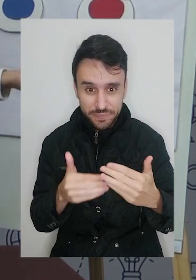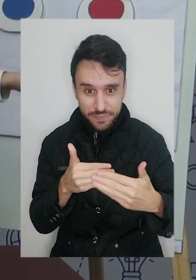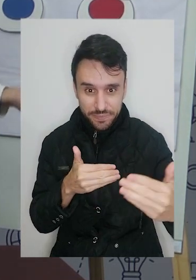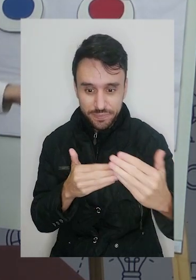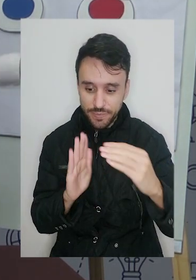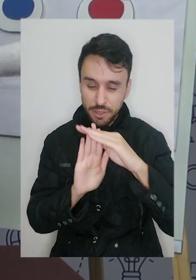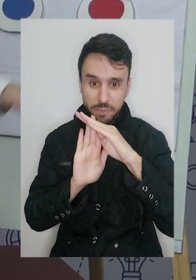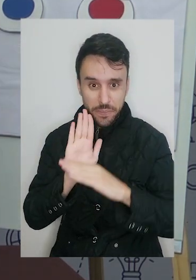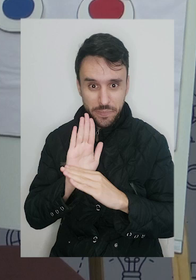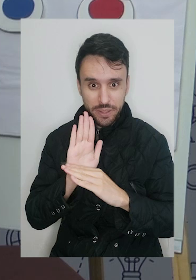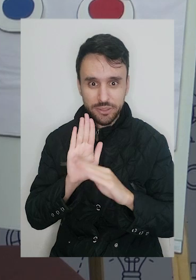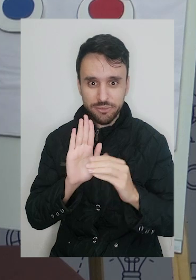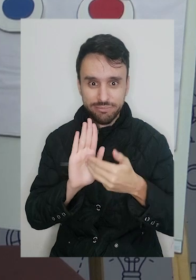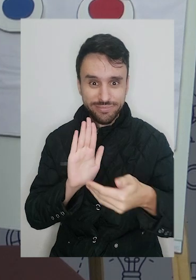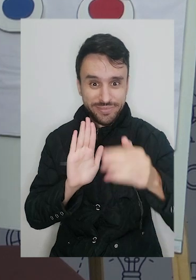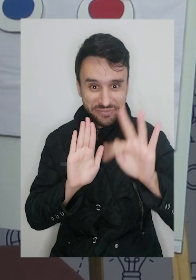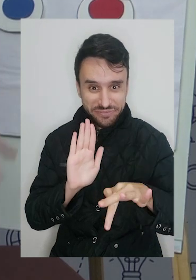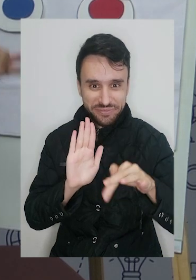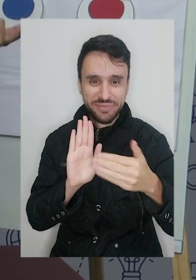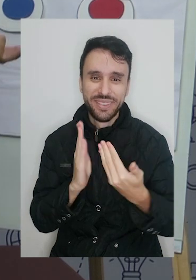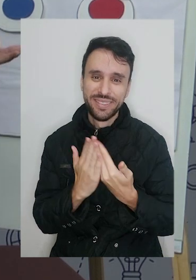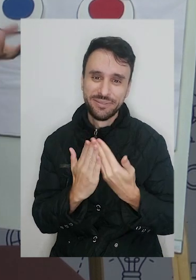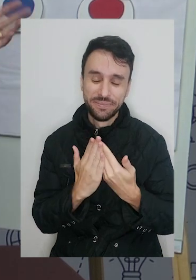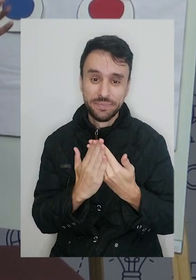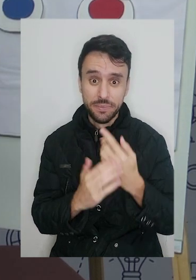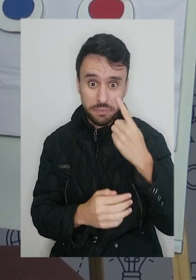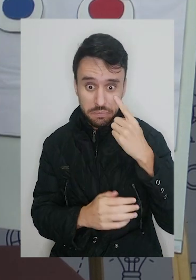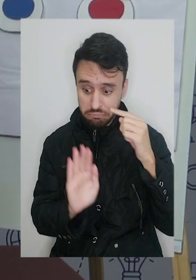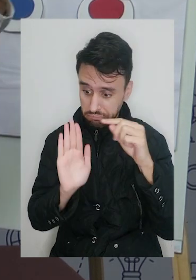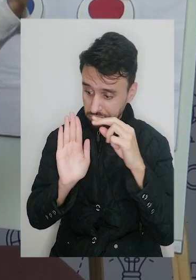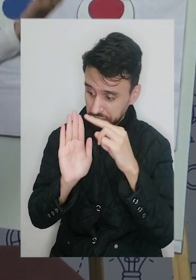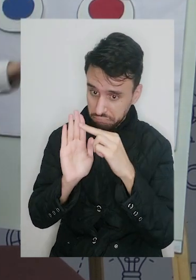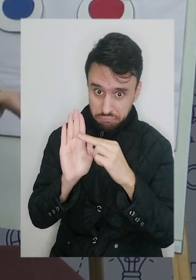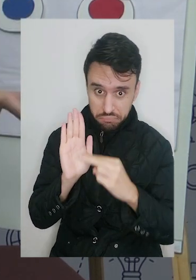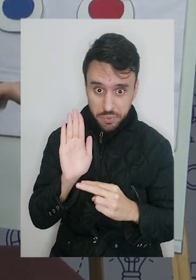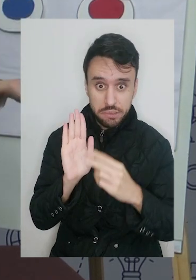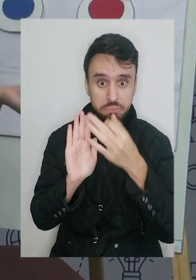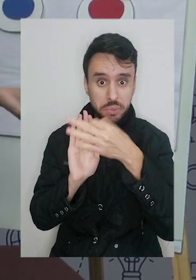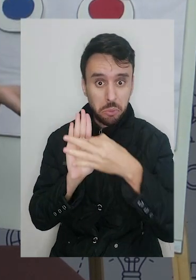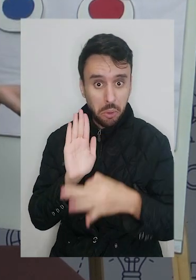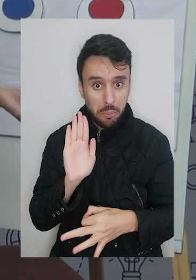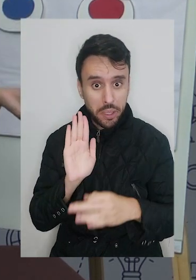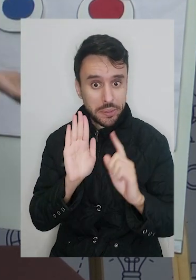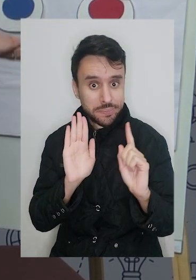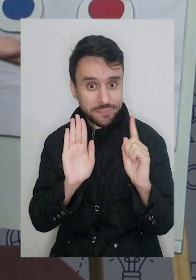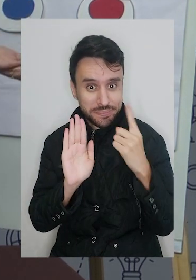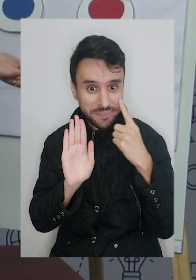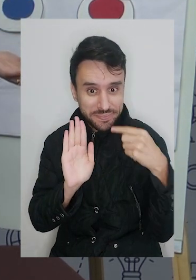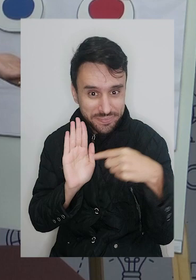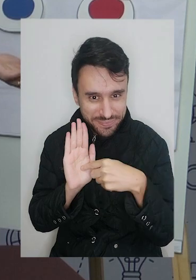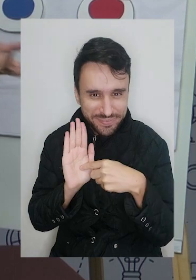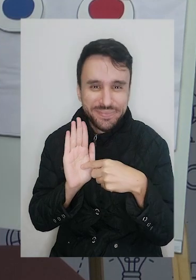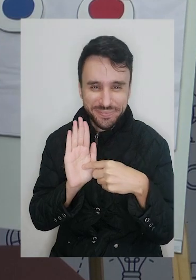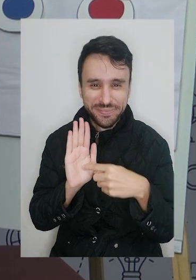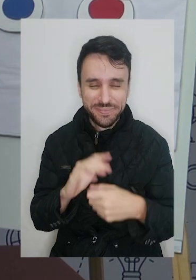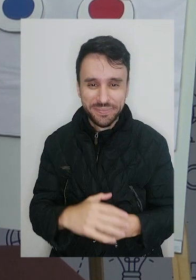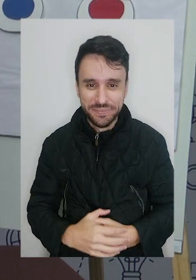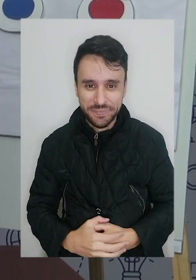nossa rotina. Estamos finalizando a nossa aula. Mas vamos ver se a gente fez tudo da nossa aula de hoje. Então, vamos